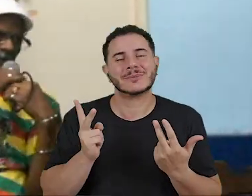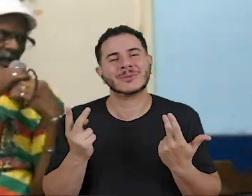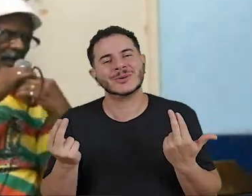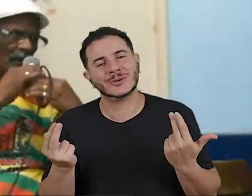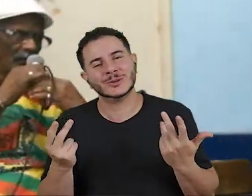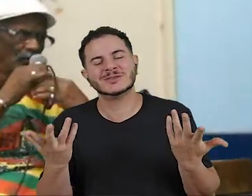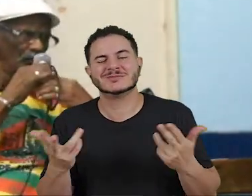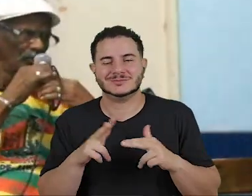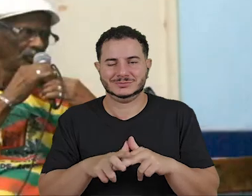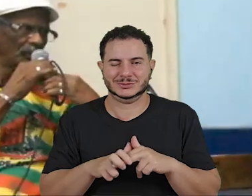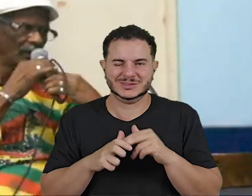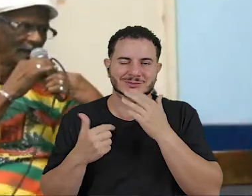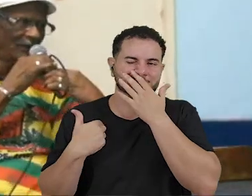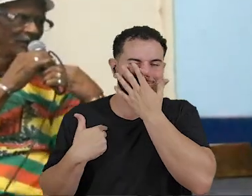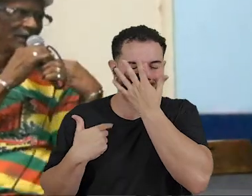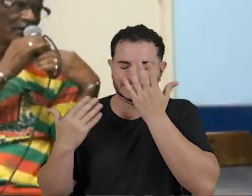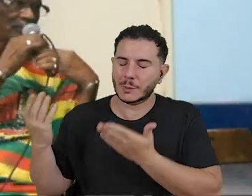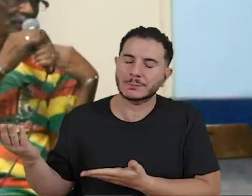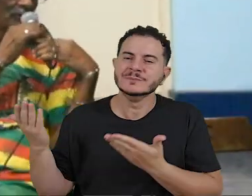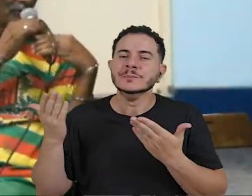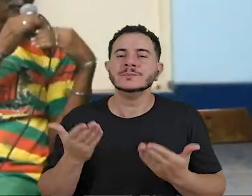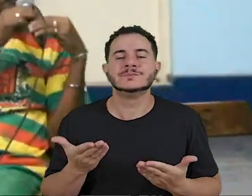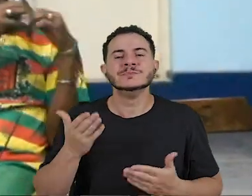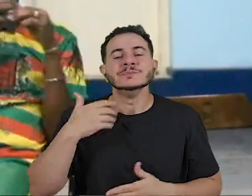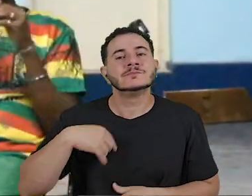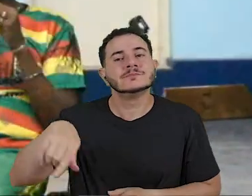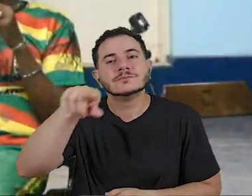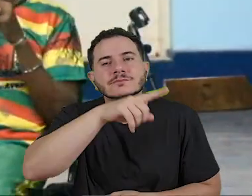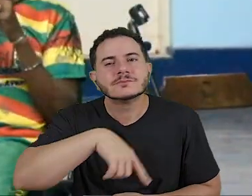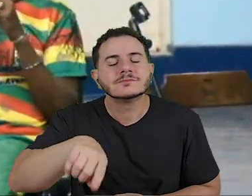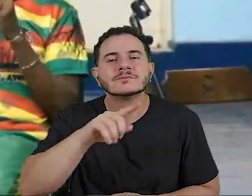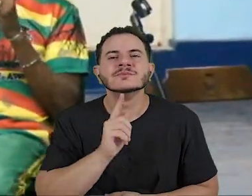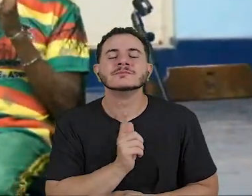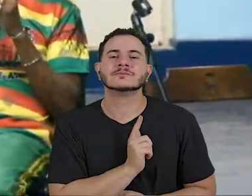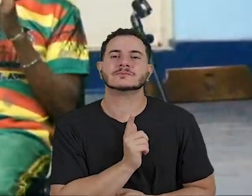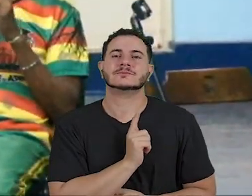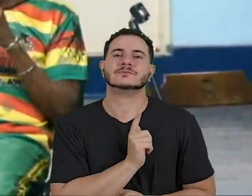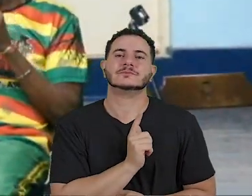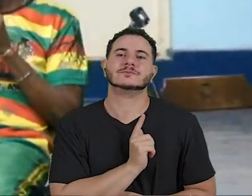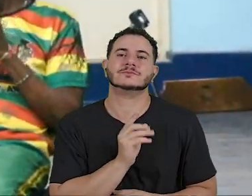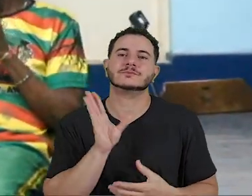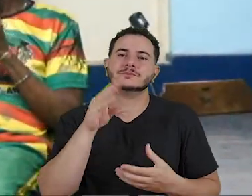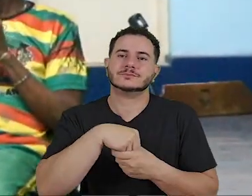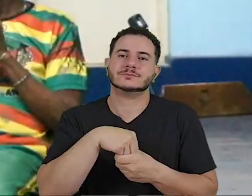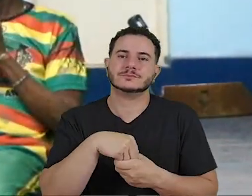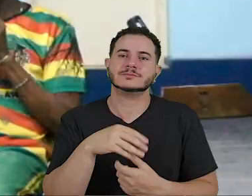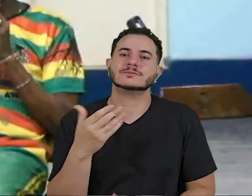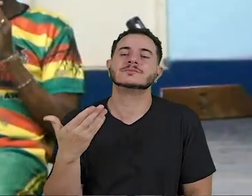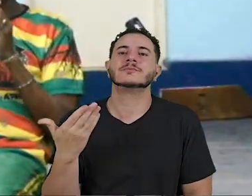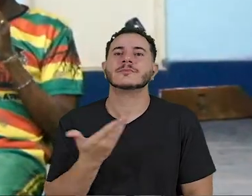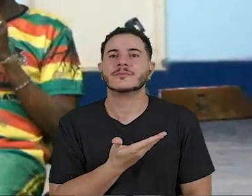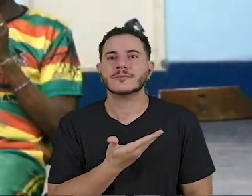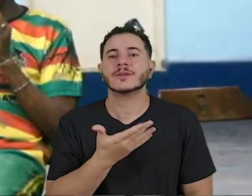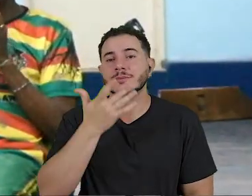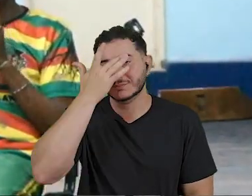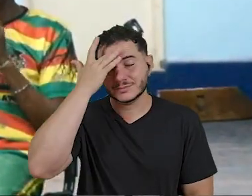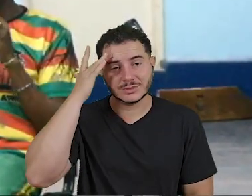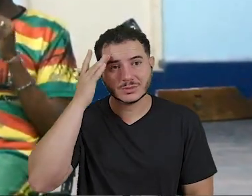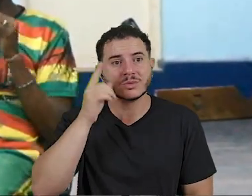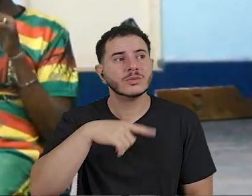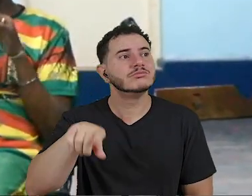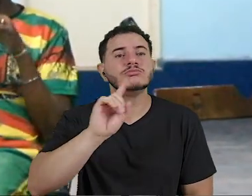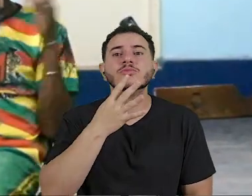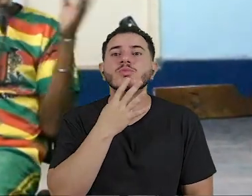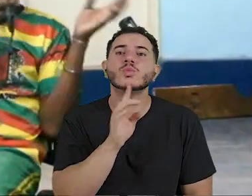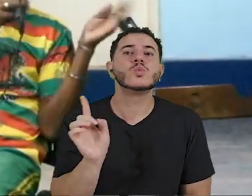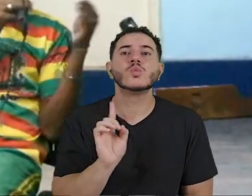é justo, claro e necessário que vocês escutem a palavra de umas pessoas que você talvez não